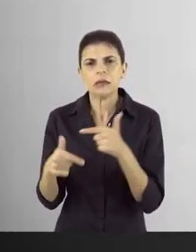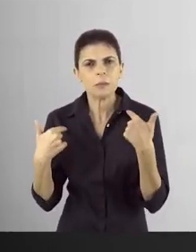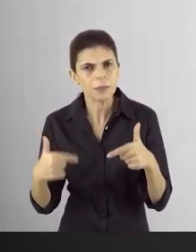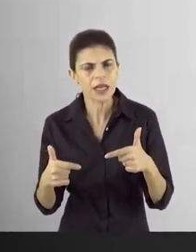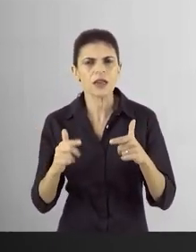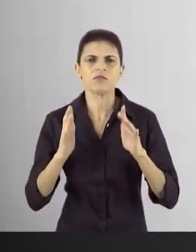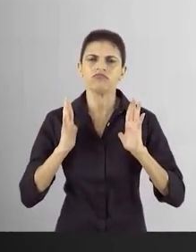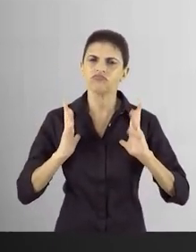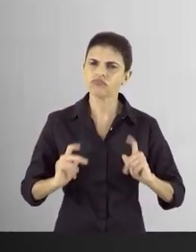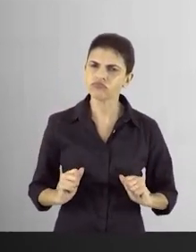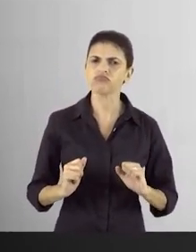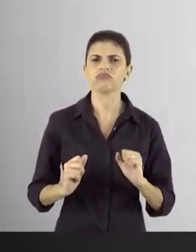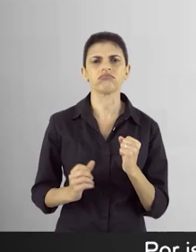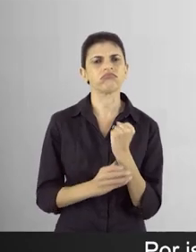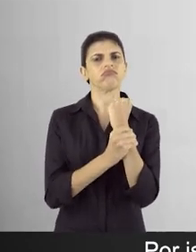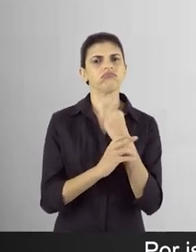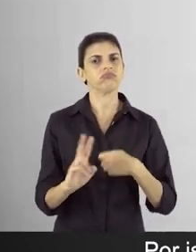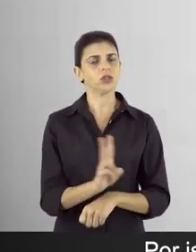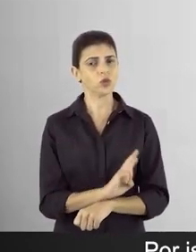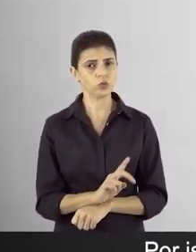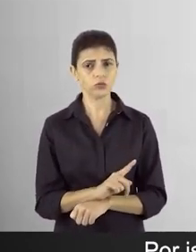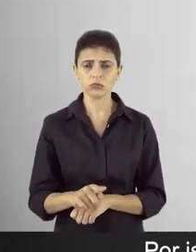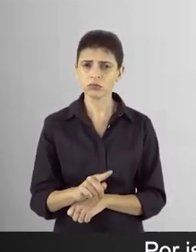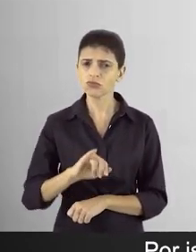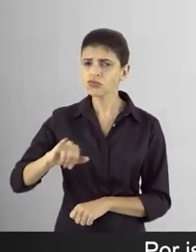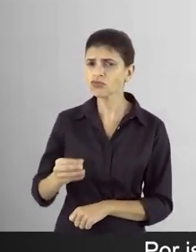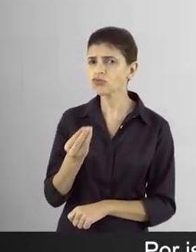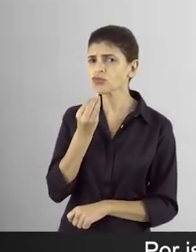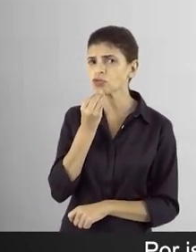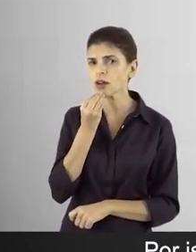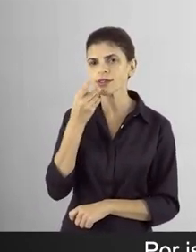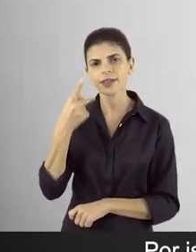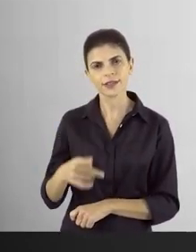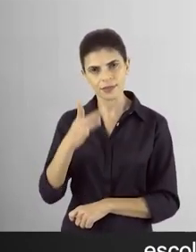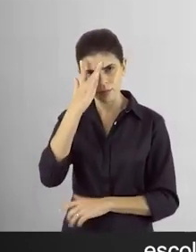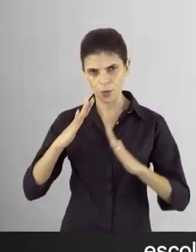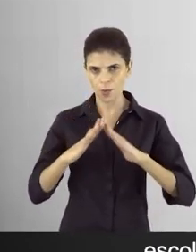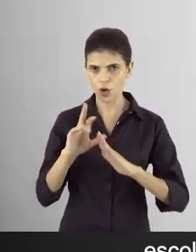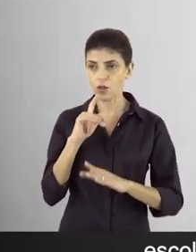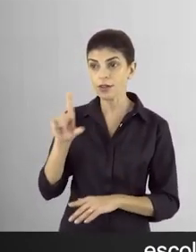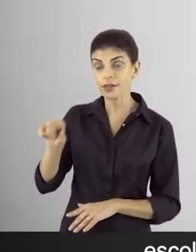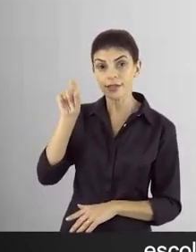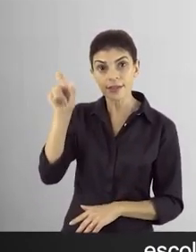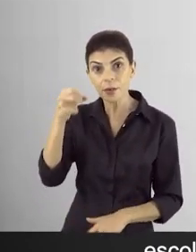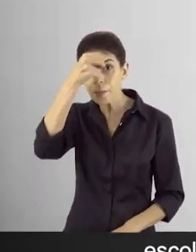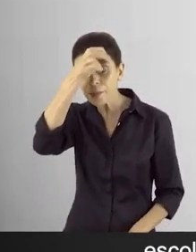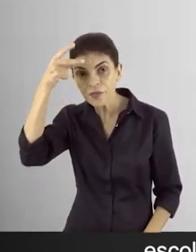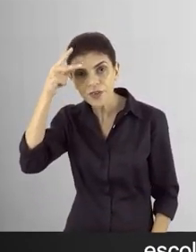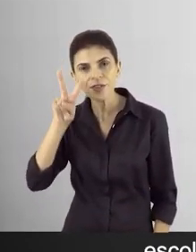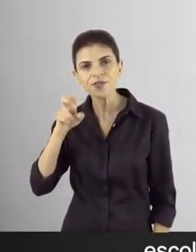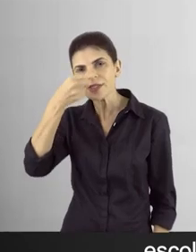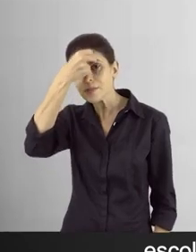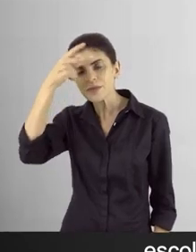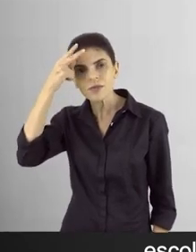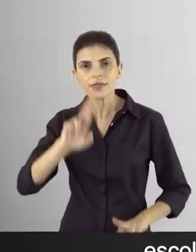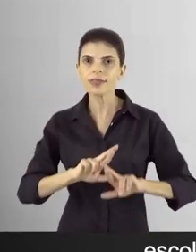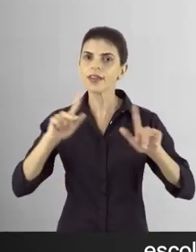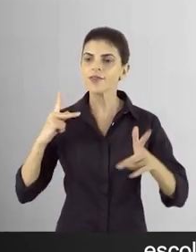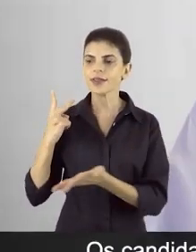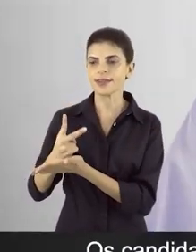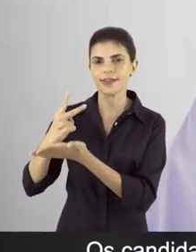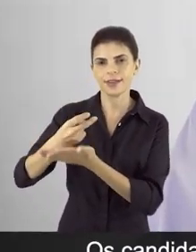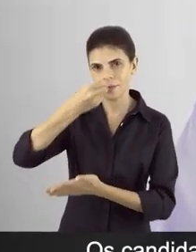e a dignidade do carioca. Por isso, está na hora de darmos uma chance para o Rio de Janeiro, escolhendo um prefeito e um vice diferente disso tudo